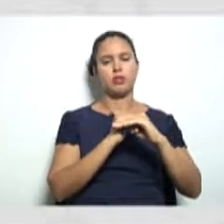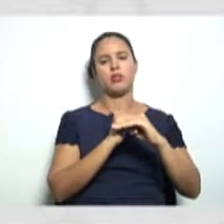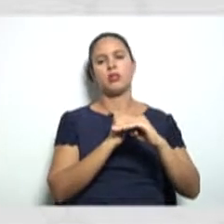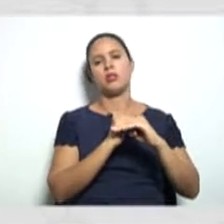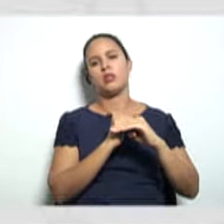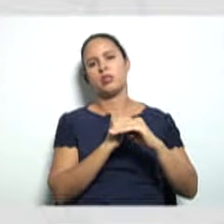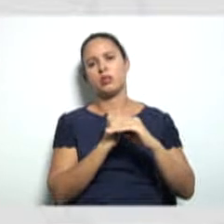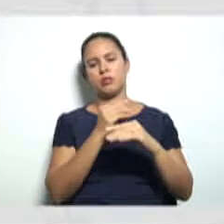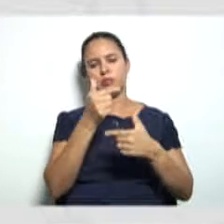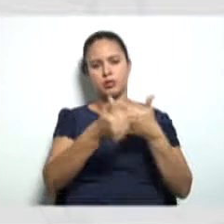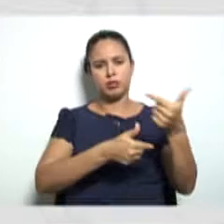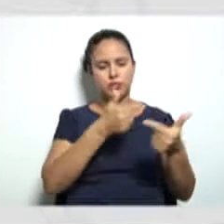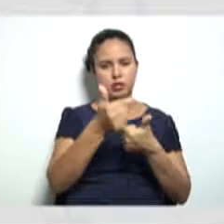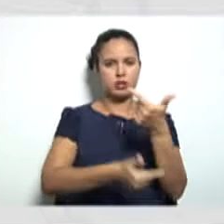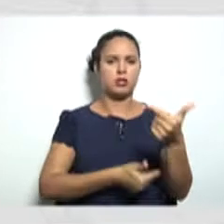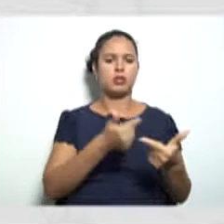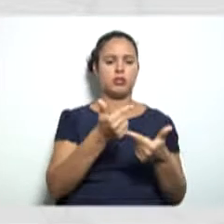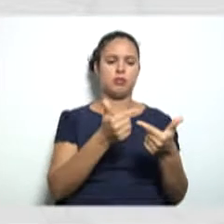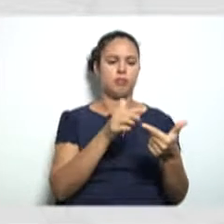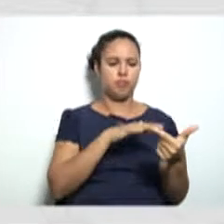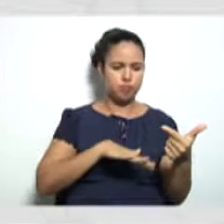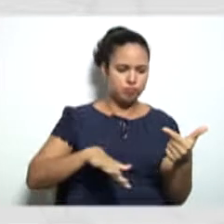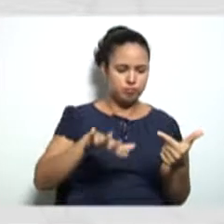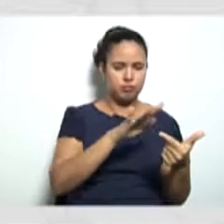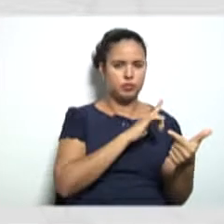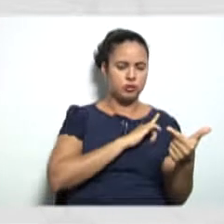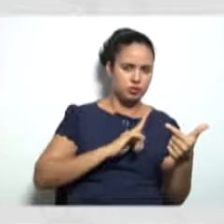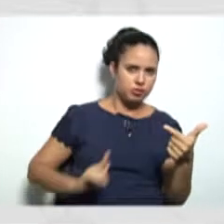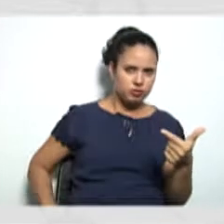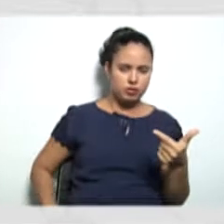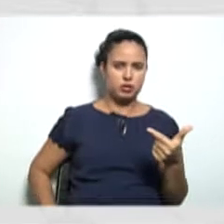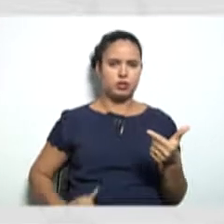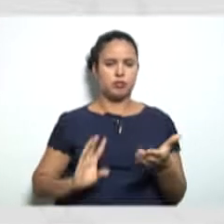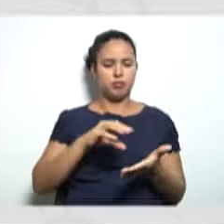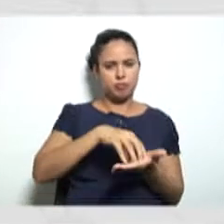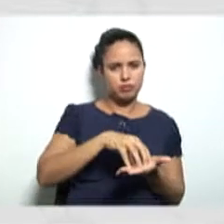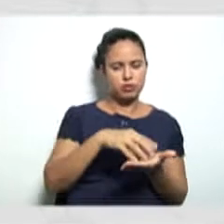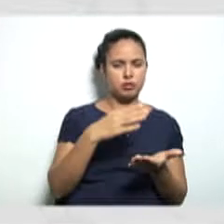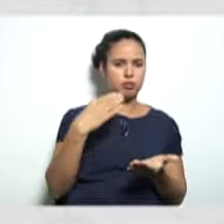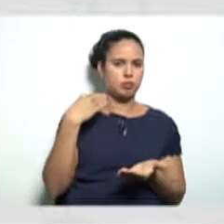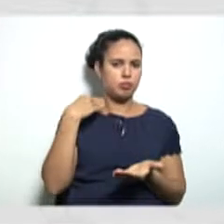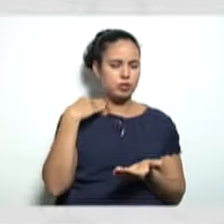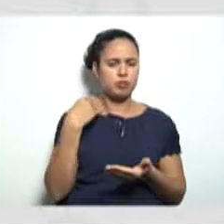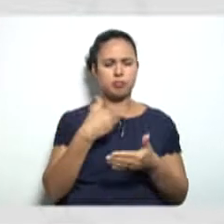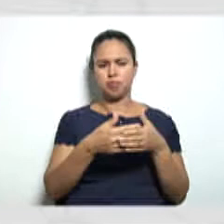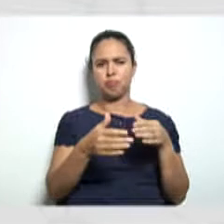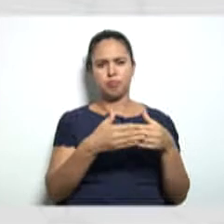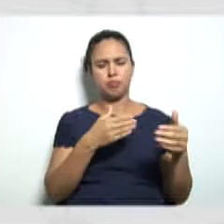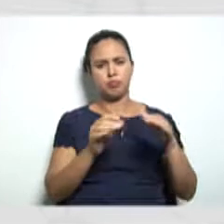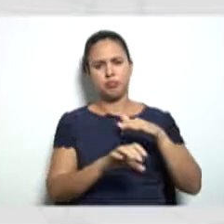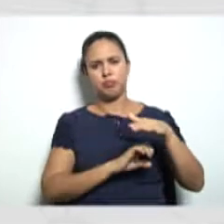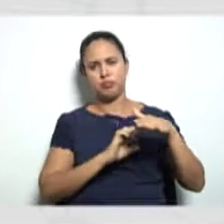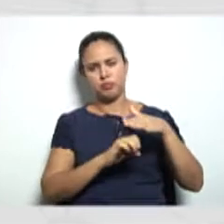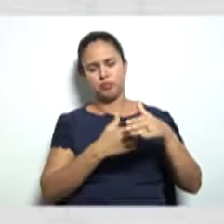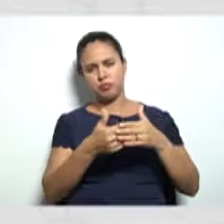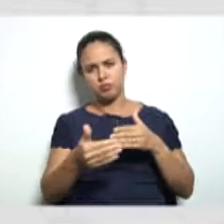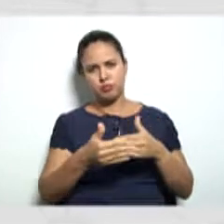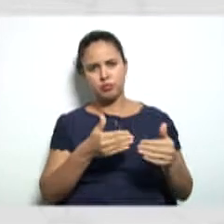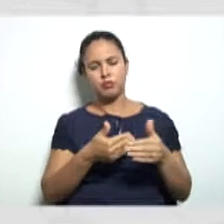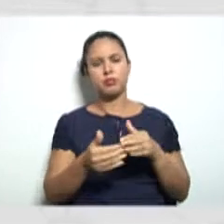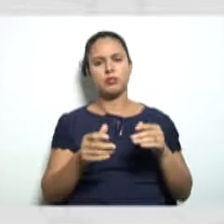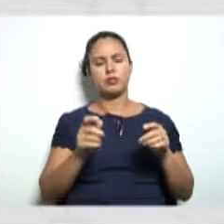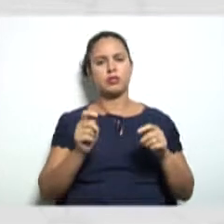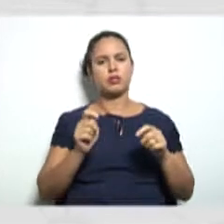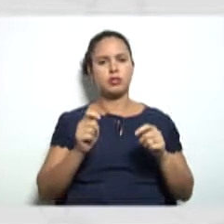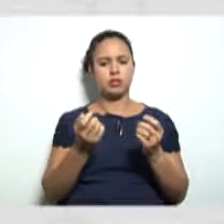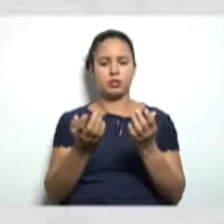colegas de trabalho, pessoal que trabalha em algum órgão, pessoal que trabalha dentro de um banco, dentro de qualquer outra empresa, né? Existem